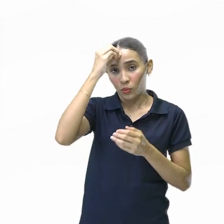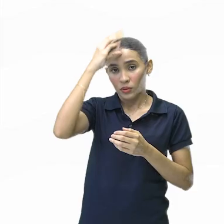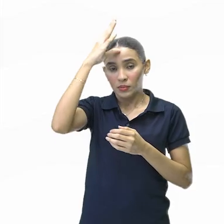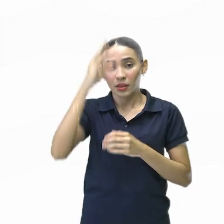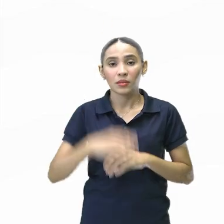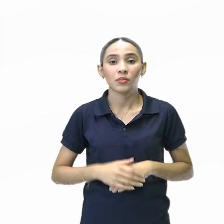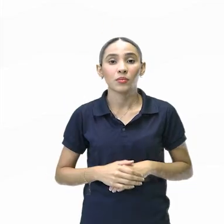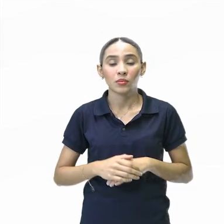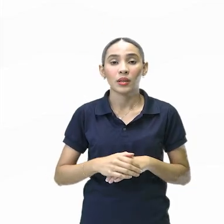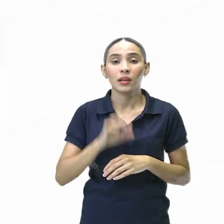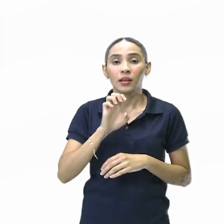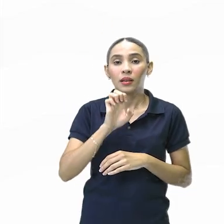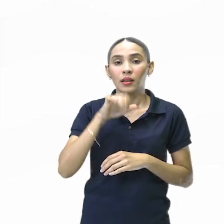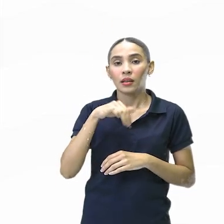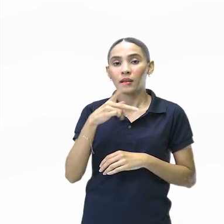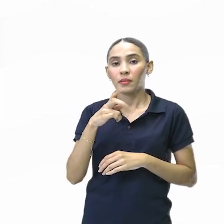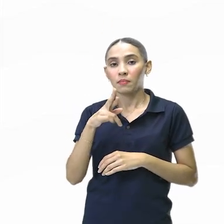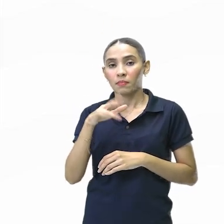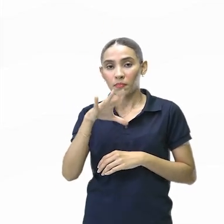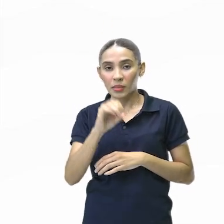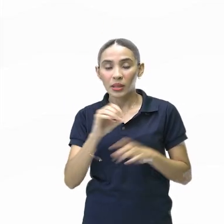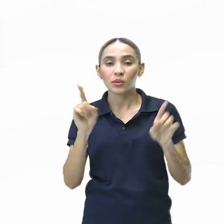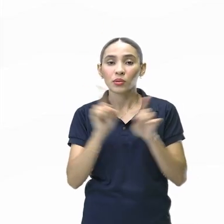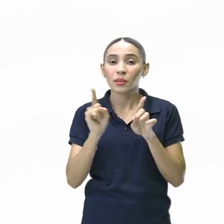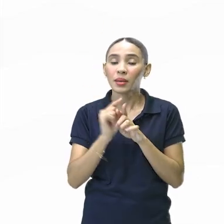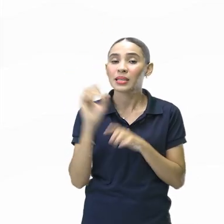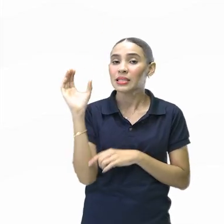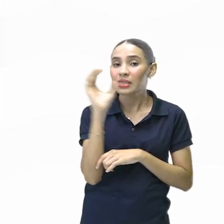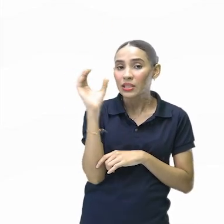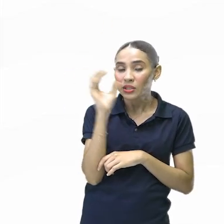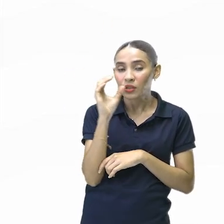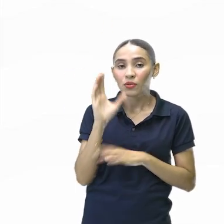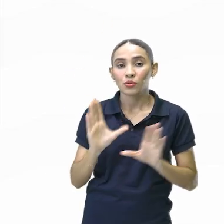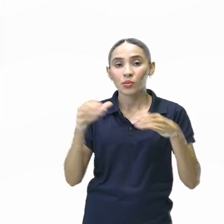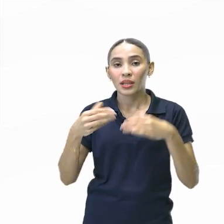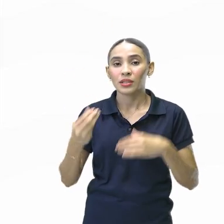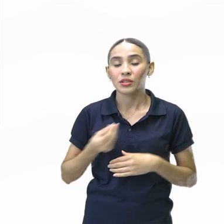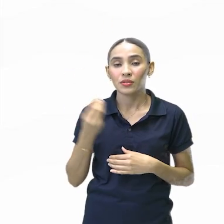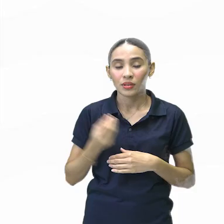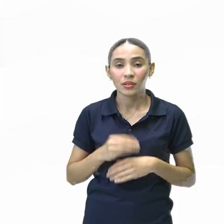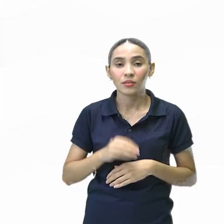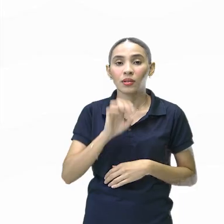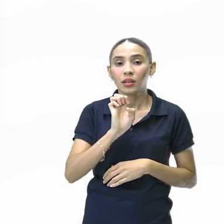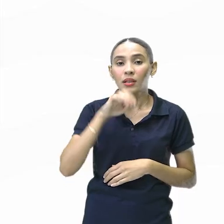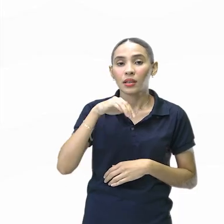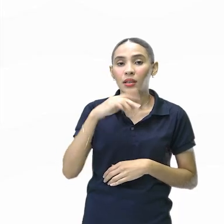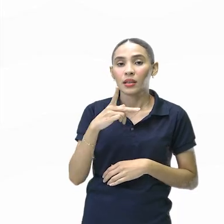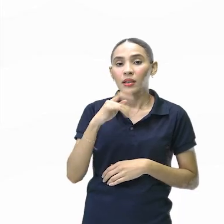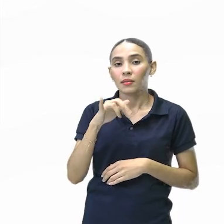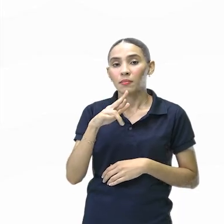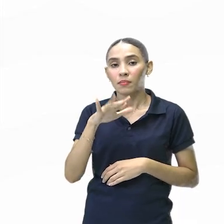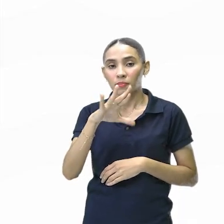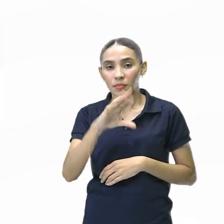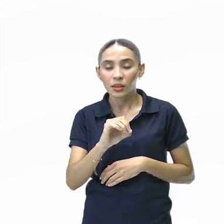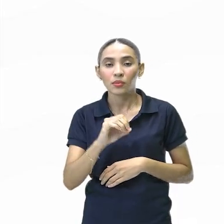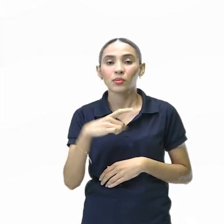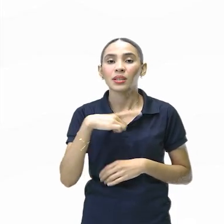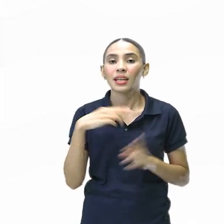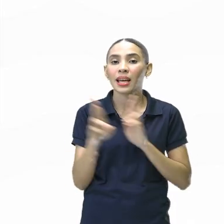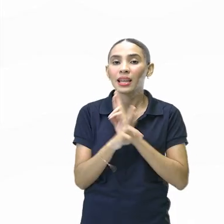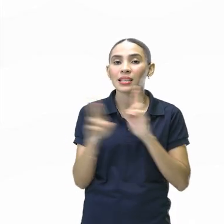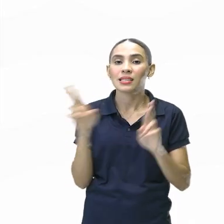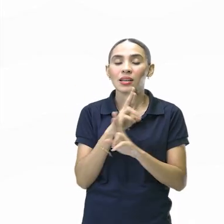conhecimento tanto empírico quanto científico sobre os organismos. O empírico está muito mais